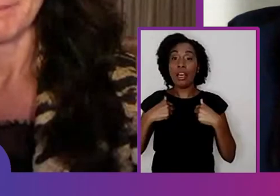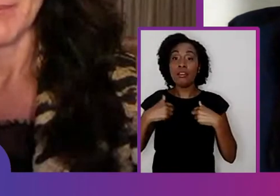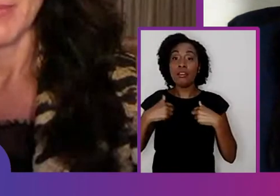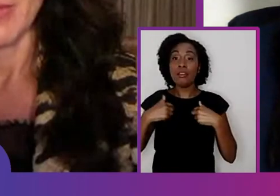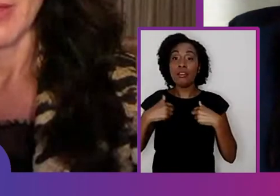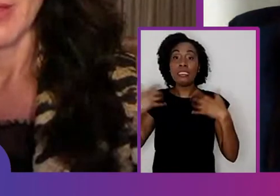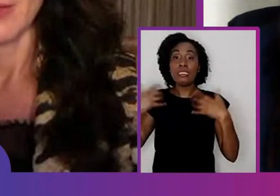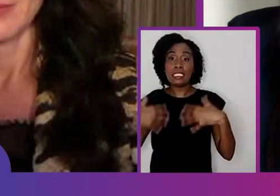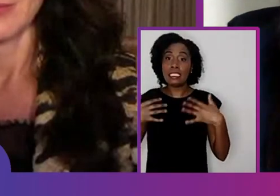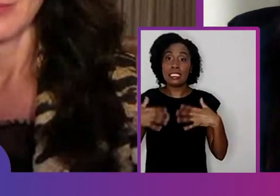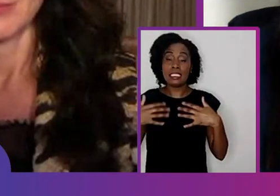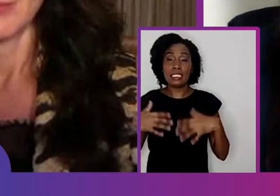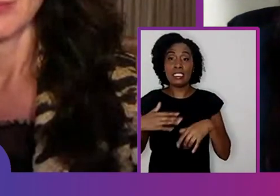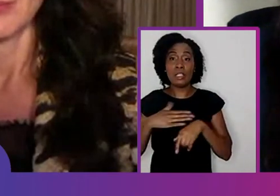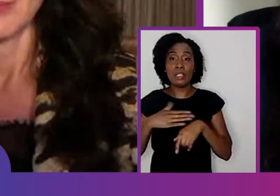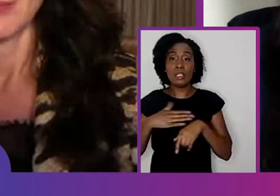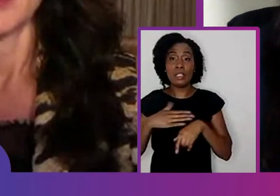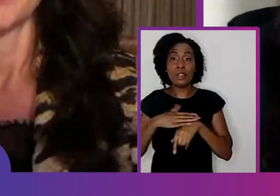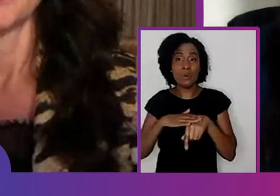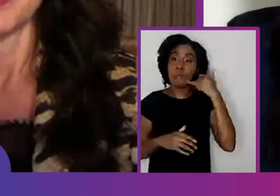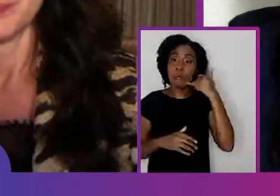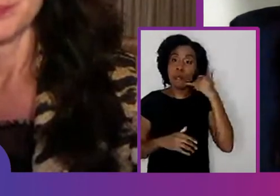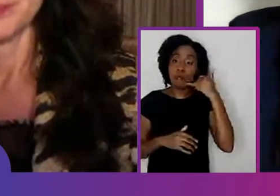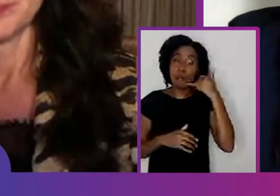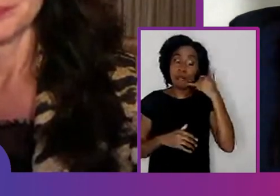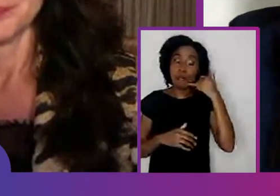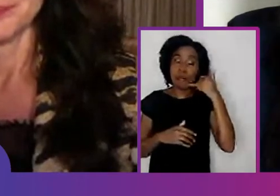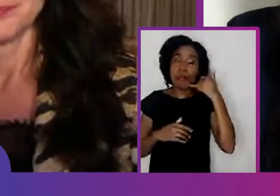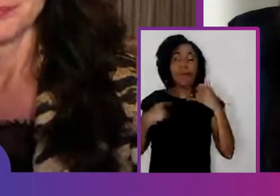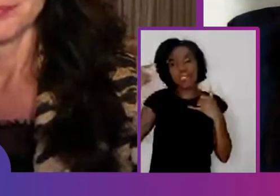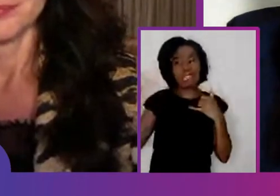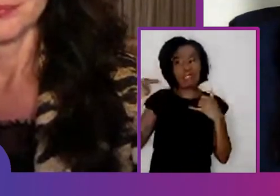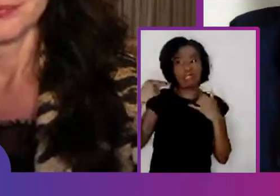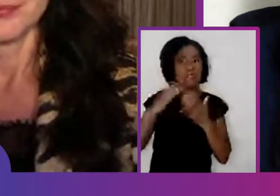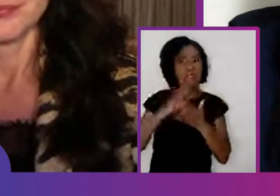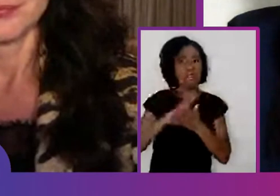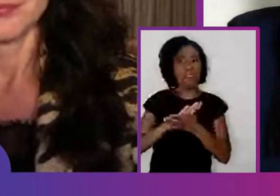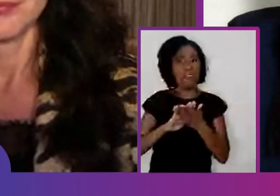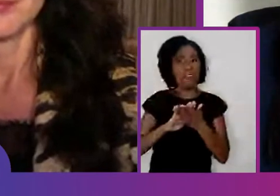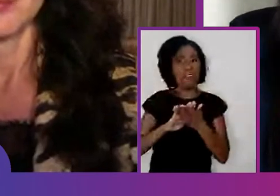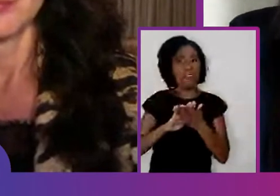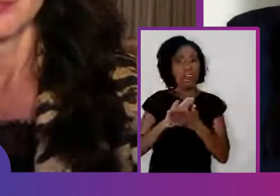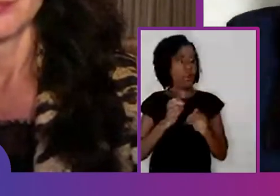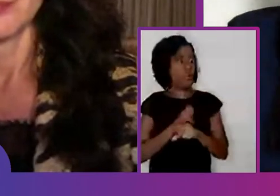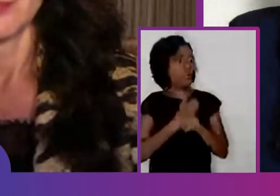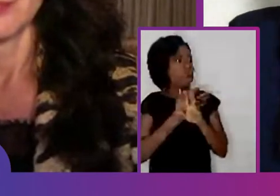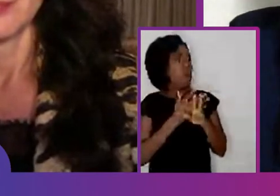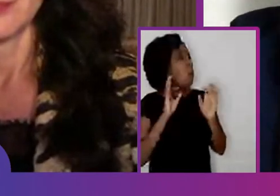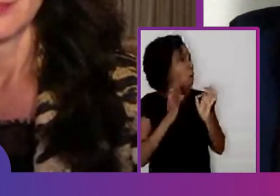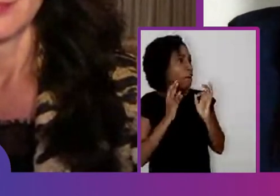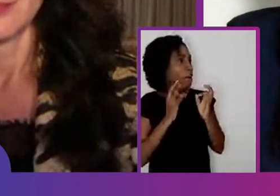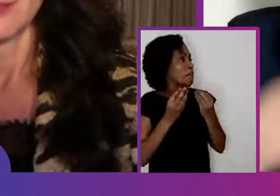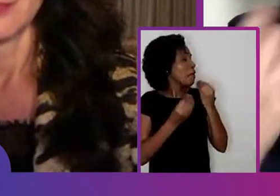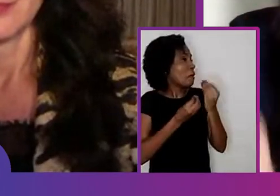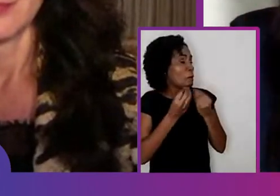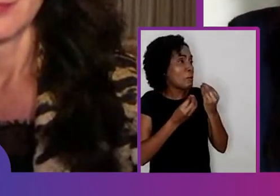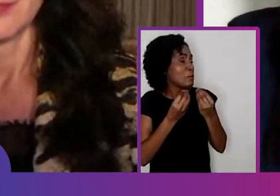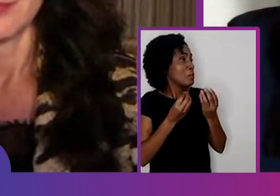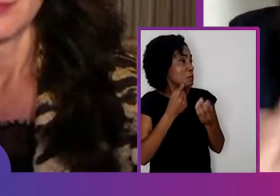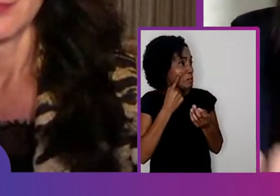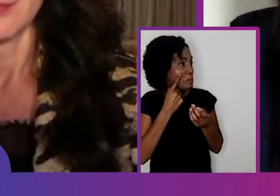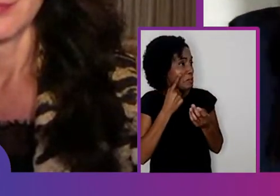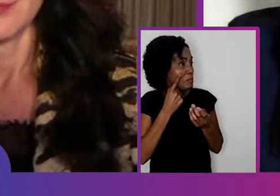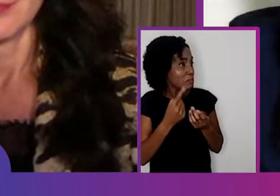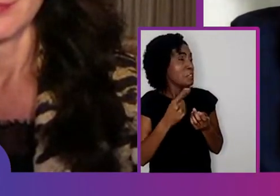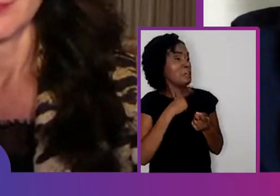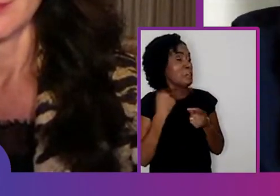que você acha que a criança nem está prestando atenção, em que você fica, ai, mas que horror, imagina que tem um monte de pessoas morrendo, que horror,